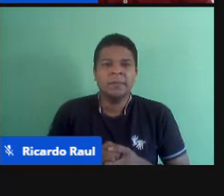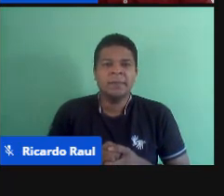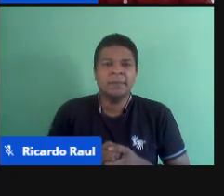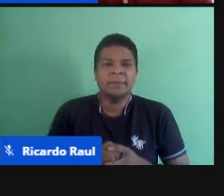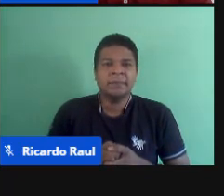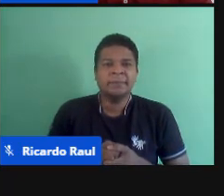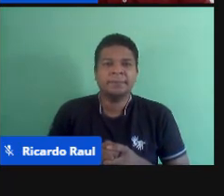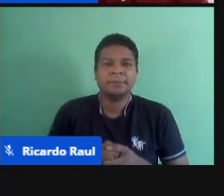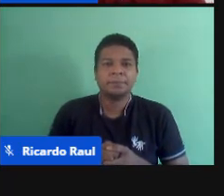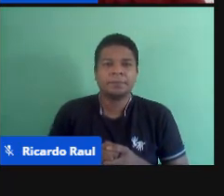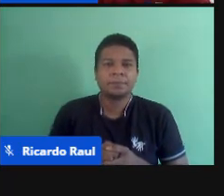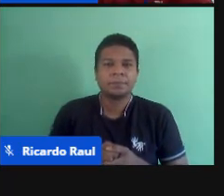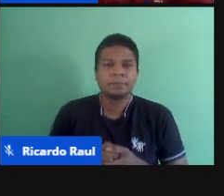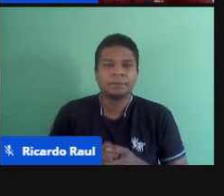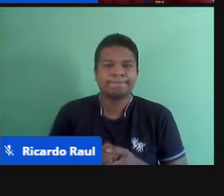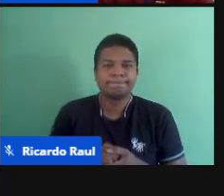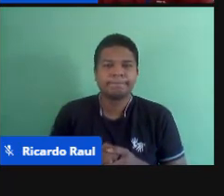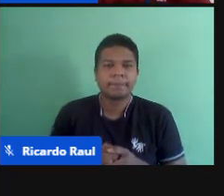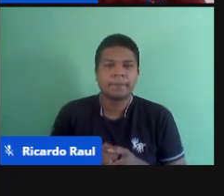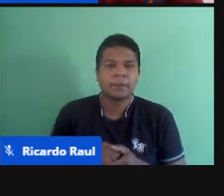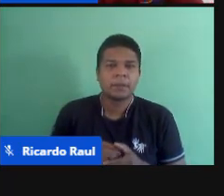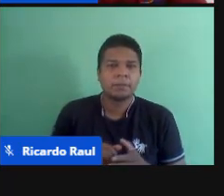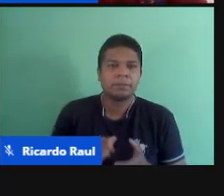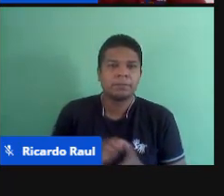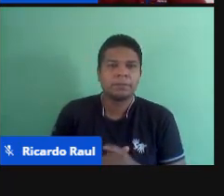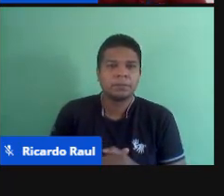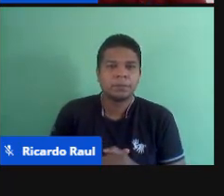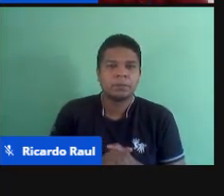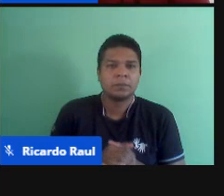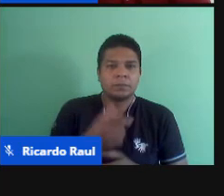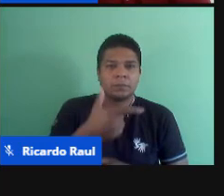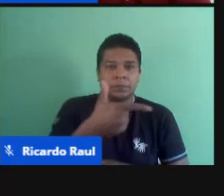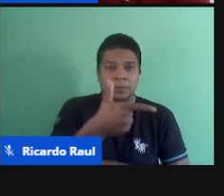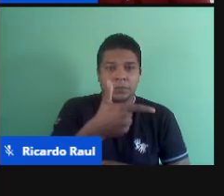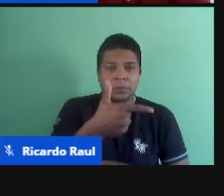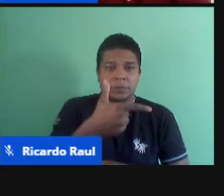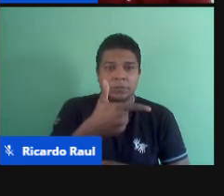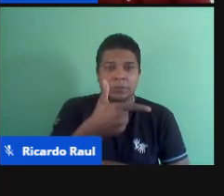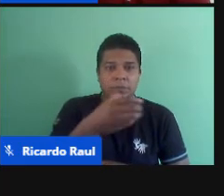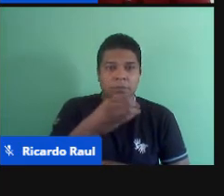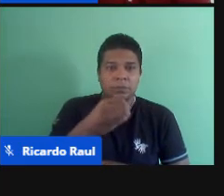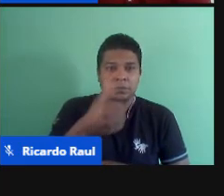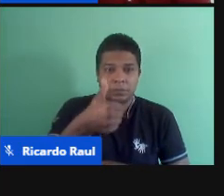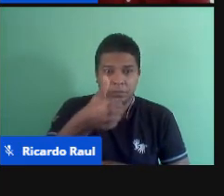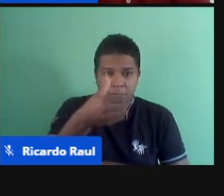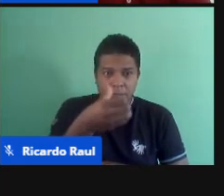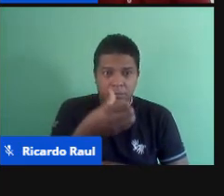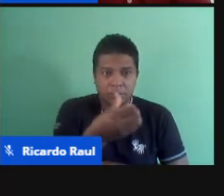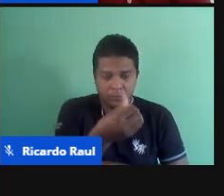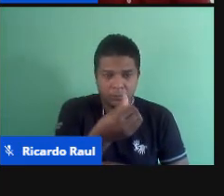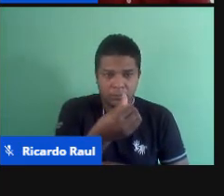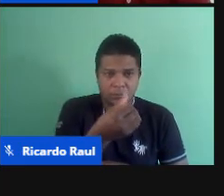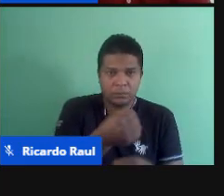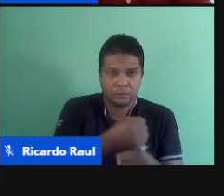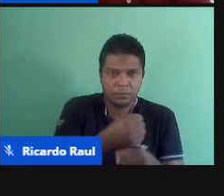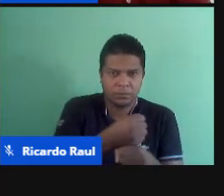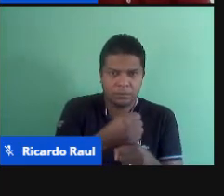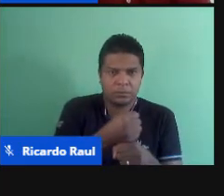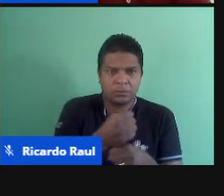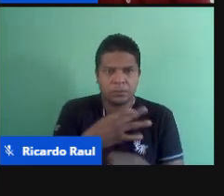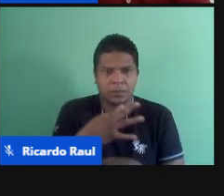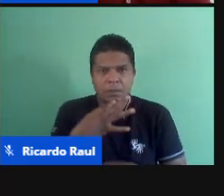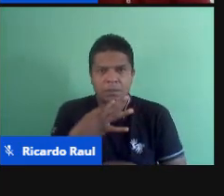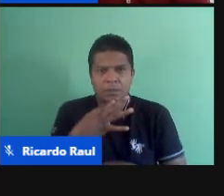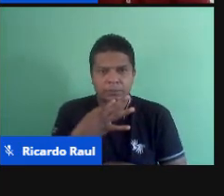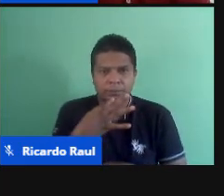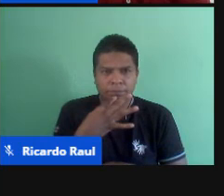uma contradição naquilo que é feito. Em 2016, vocês conhecem